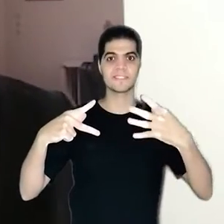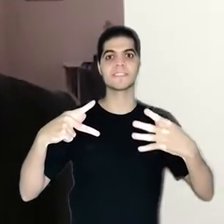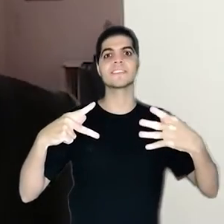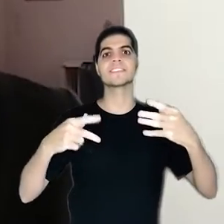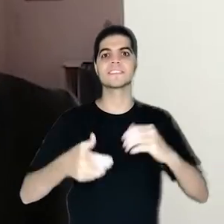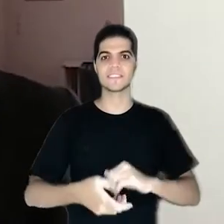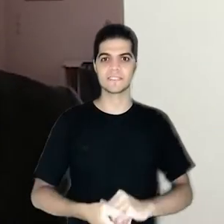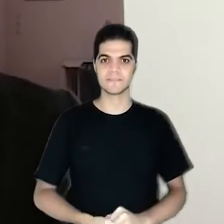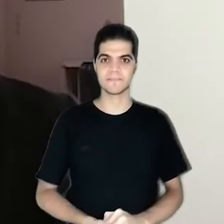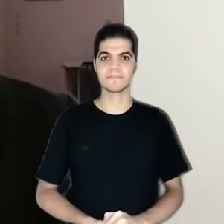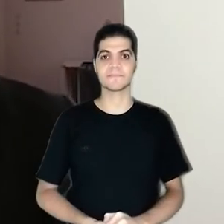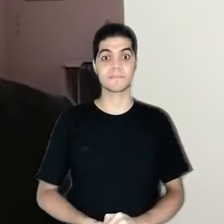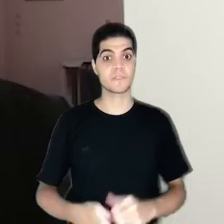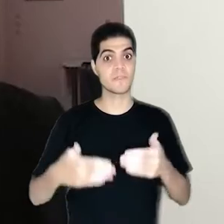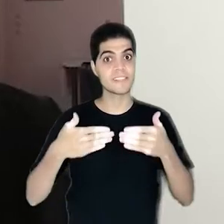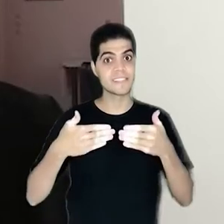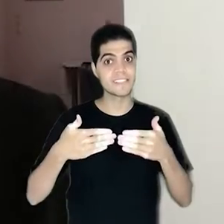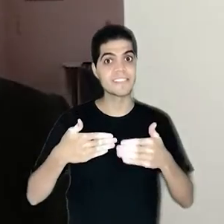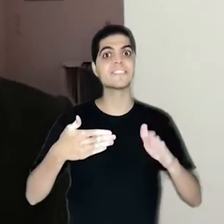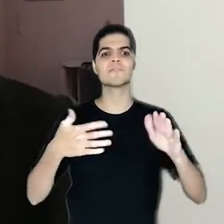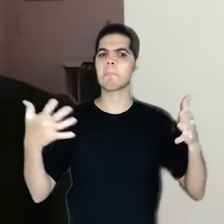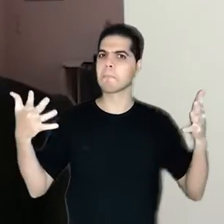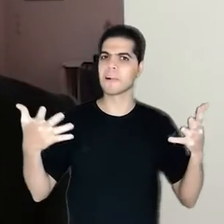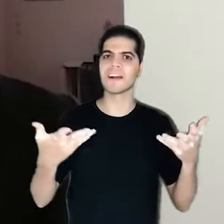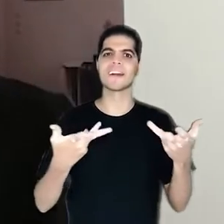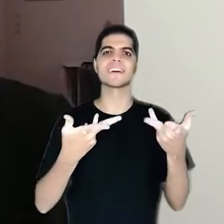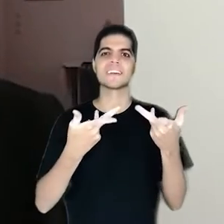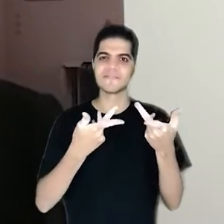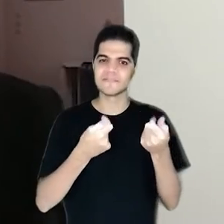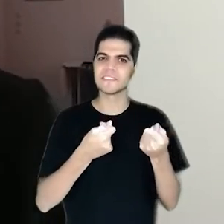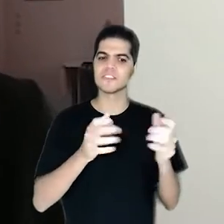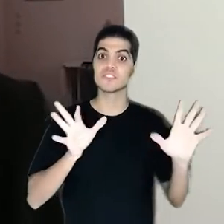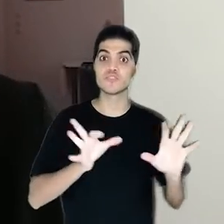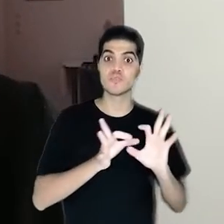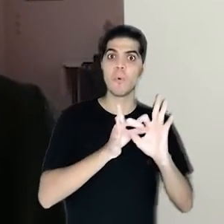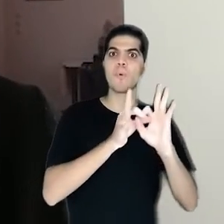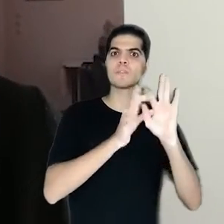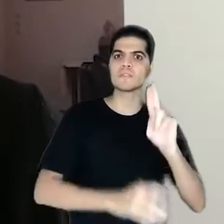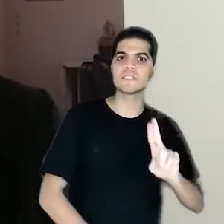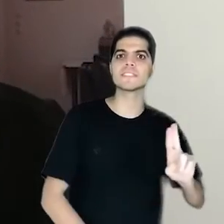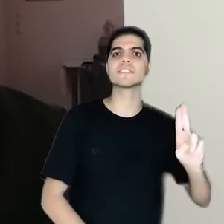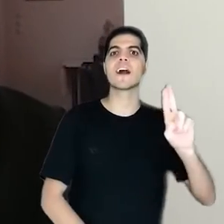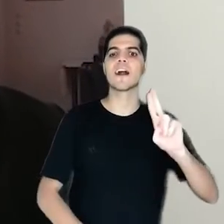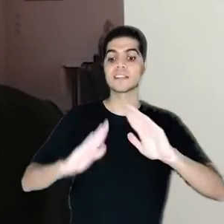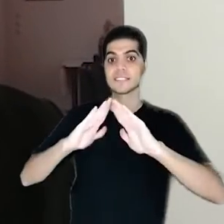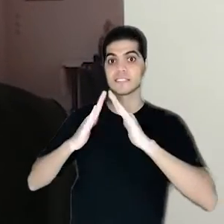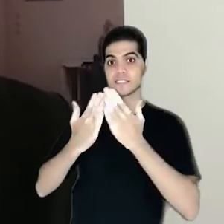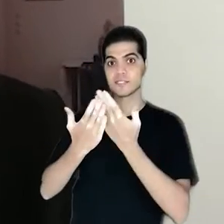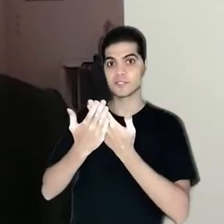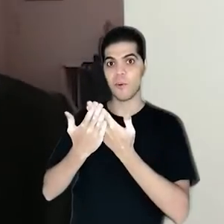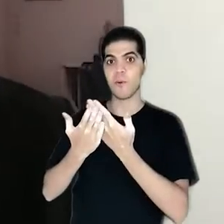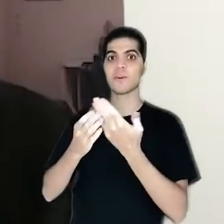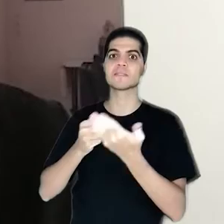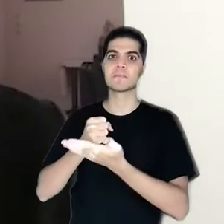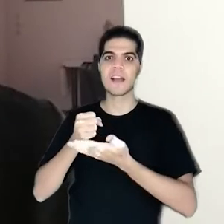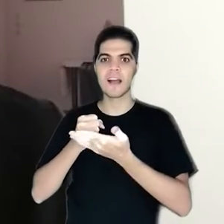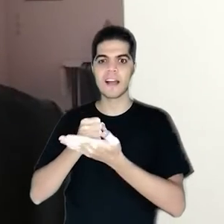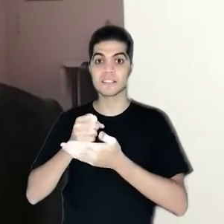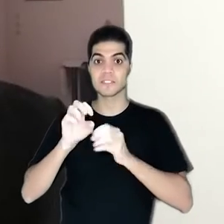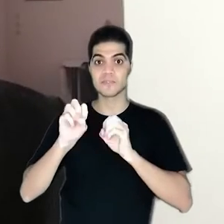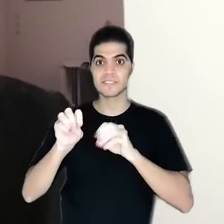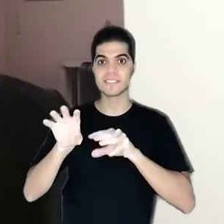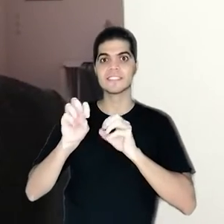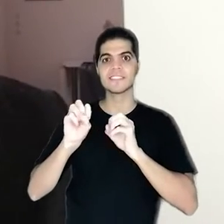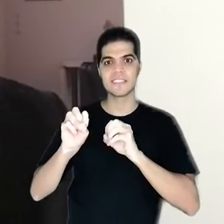Bicentenário da Independência, uma iniciativa extraordinária que junta universidades com escolas básicas, com educação